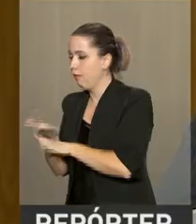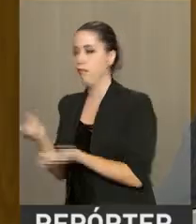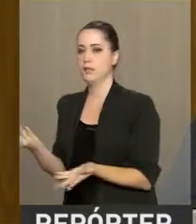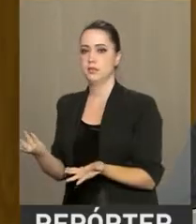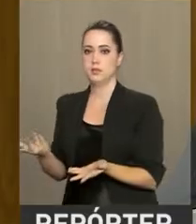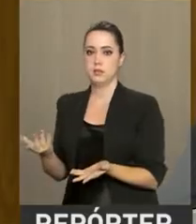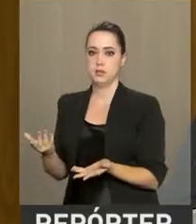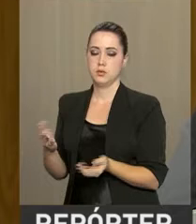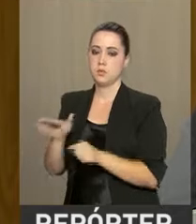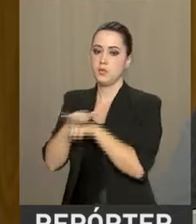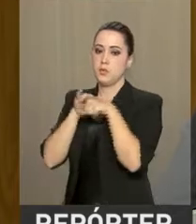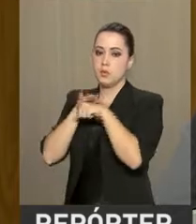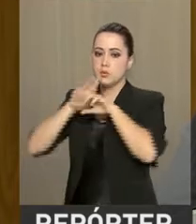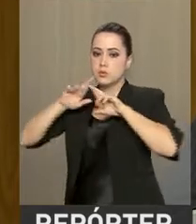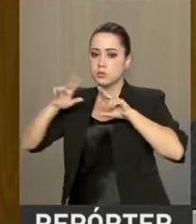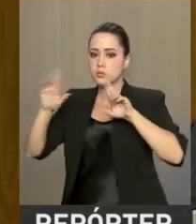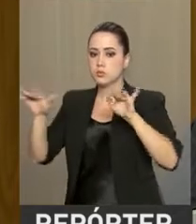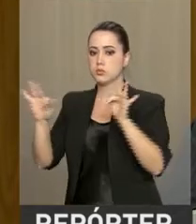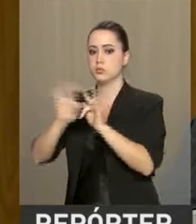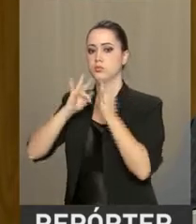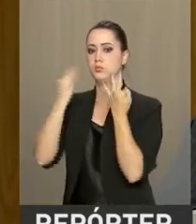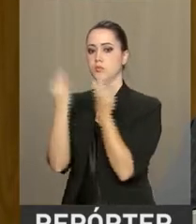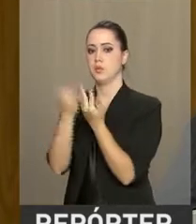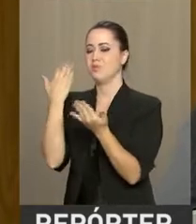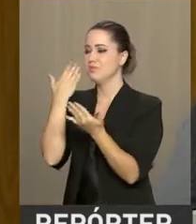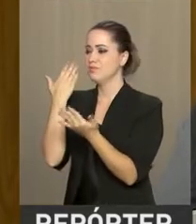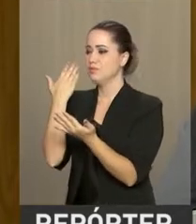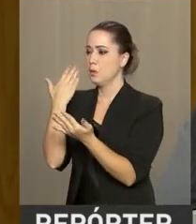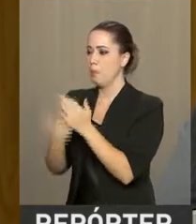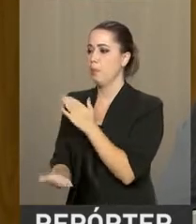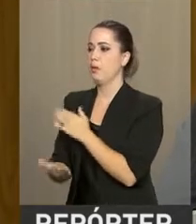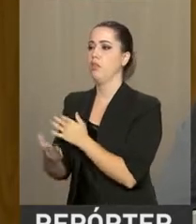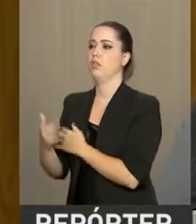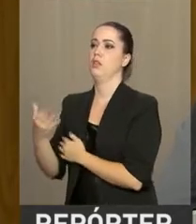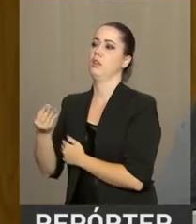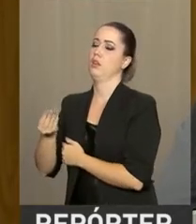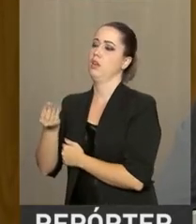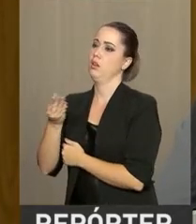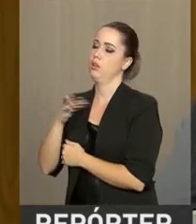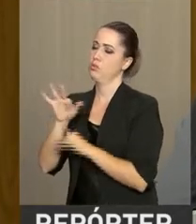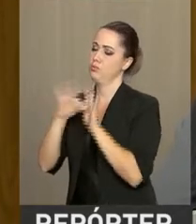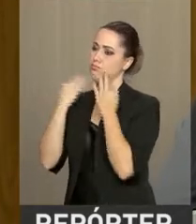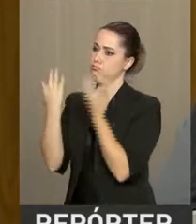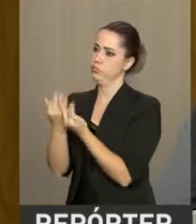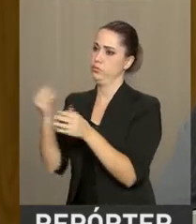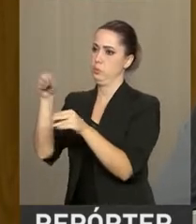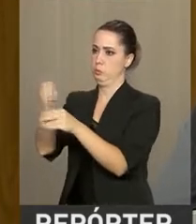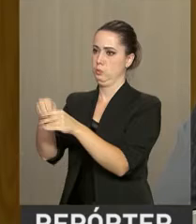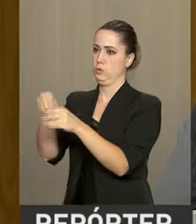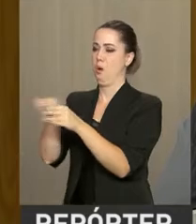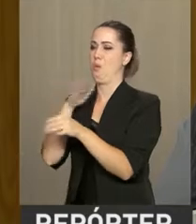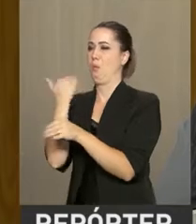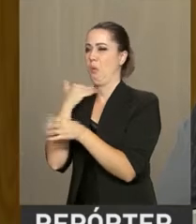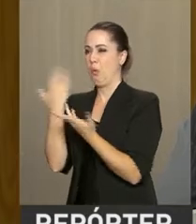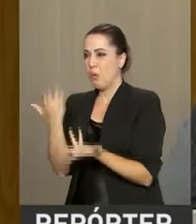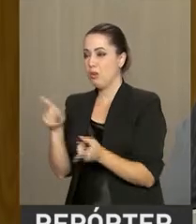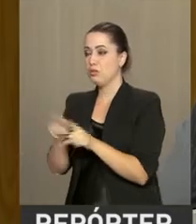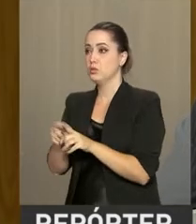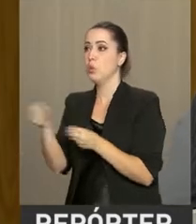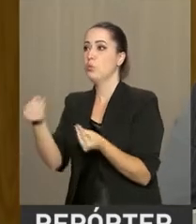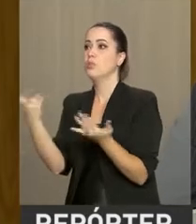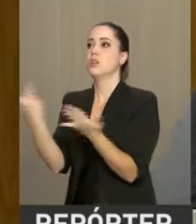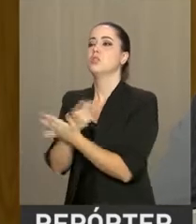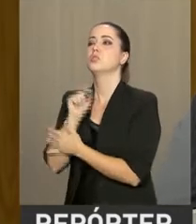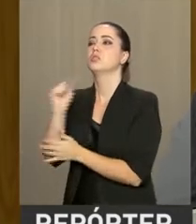conversando com muitas famílias que perderam os seus entes é perguntando o que eles gostariam que tivesse ocorrido